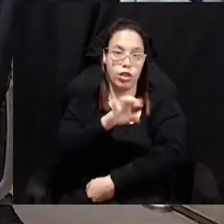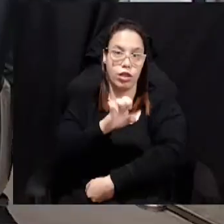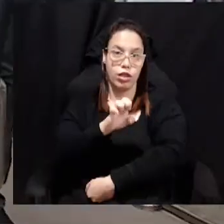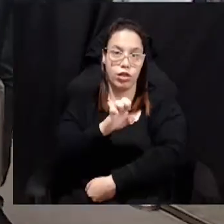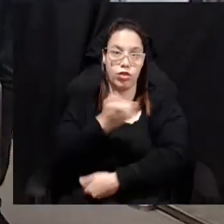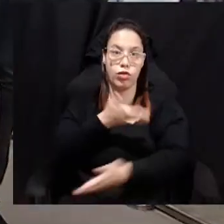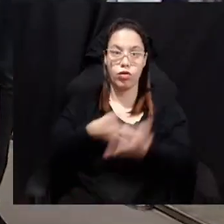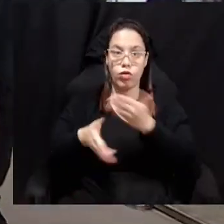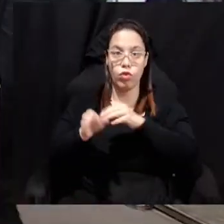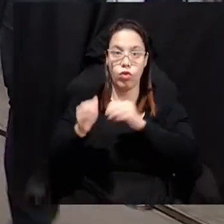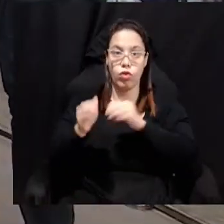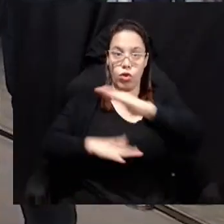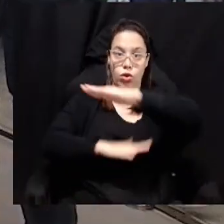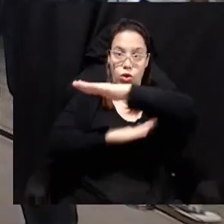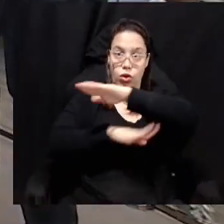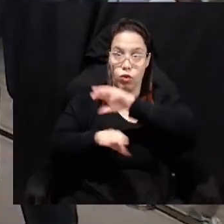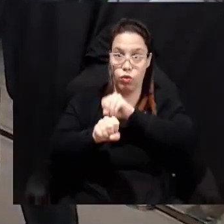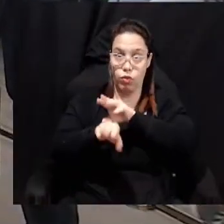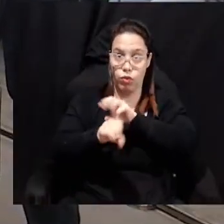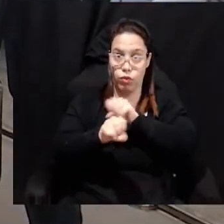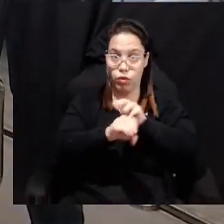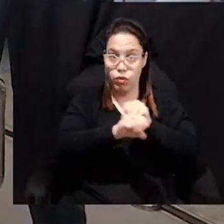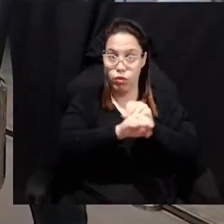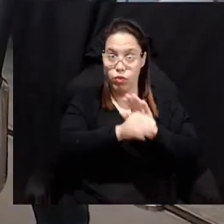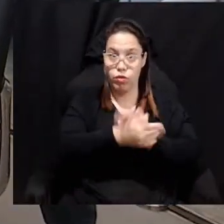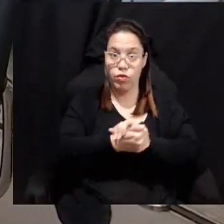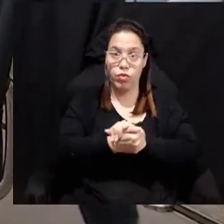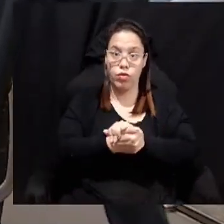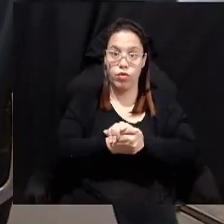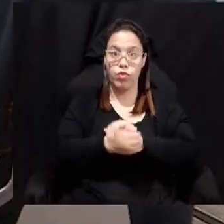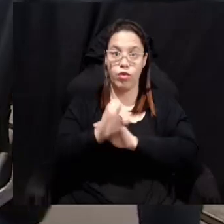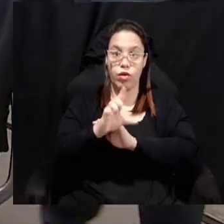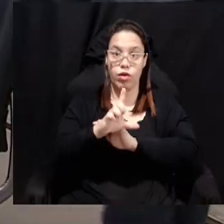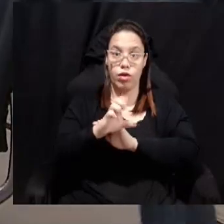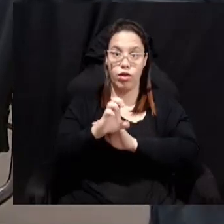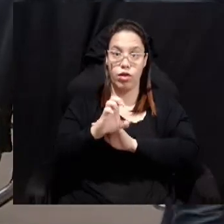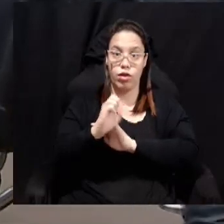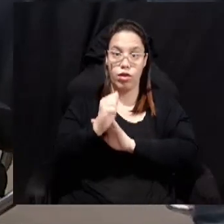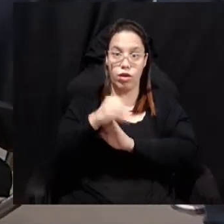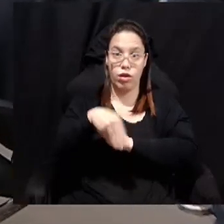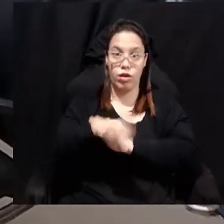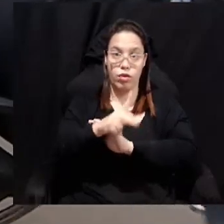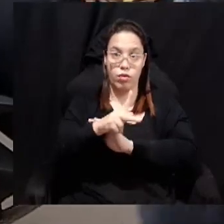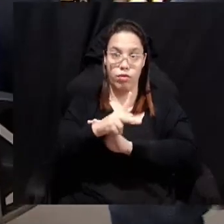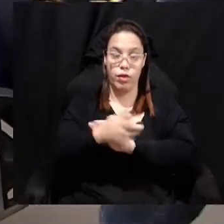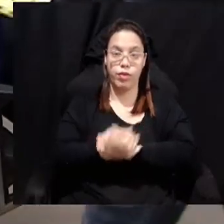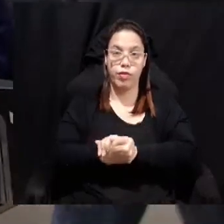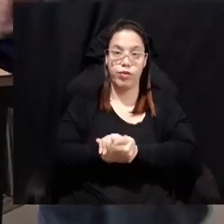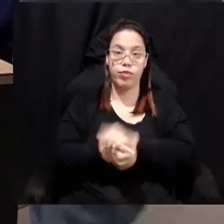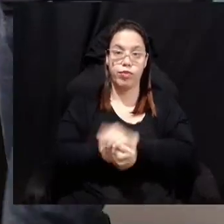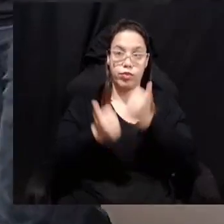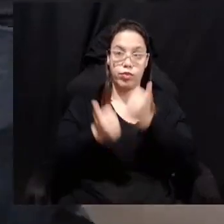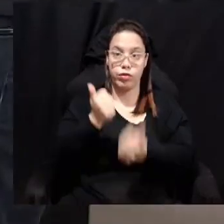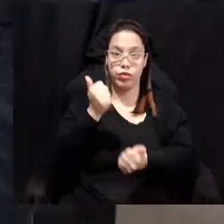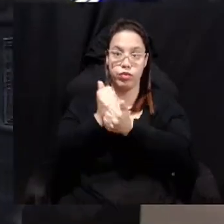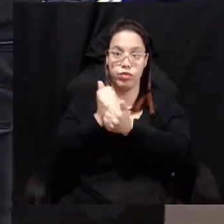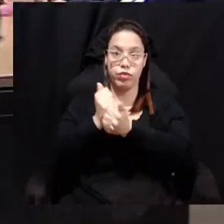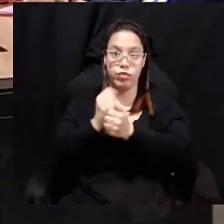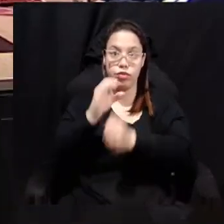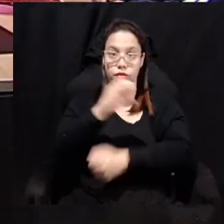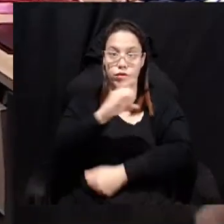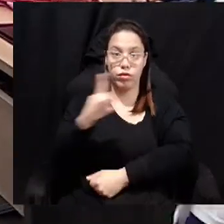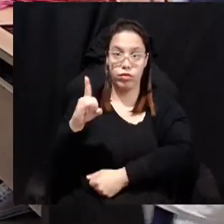Educa, programa conduzido pela Elecamp, a Escola do Legislativo de Campinas, com o apoio da Coordenadoria de Relações